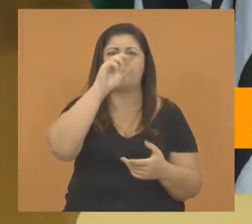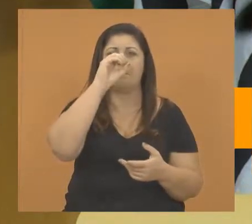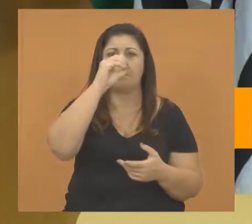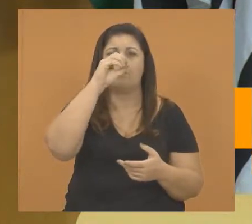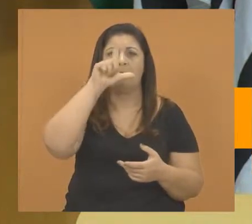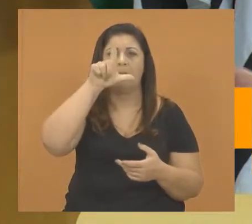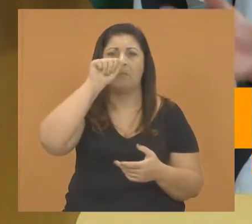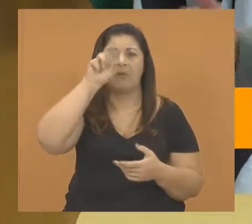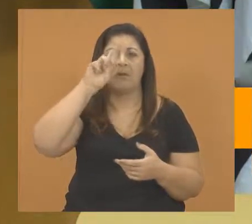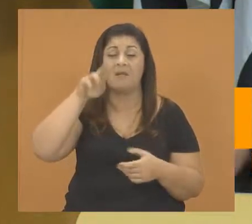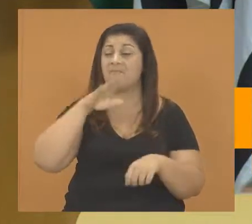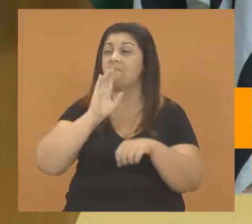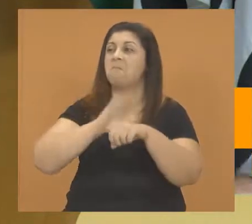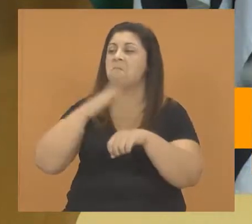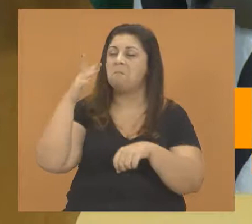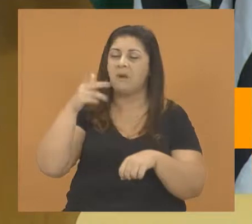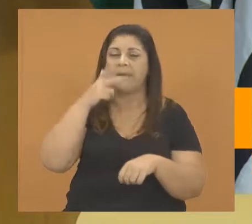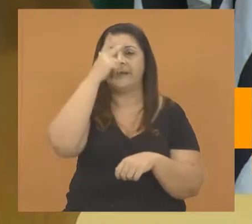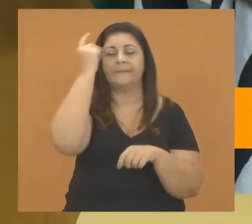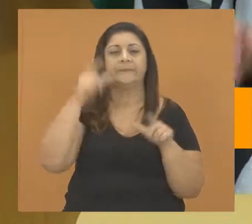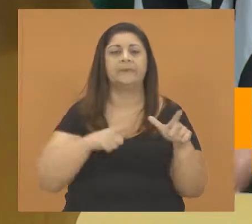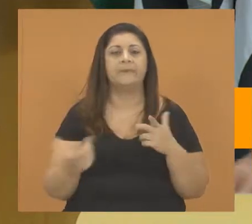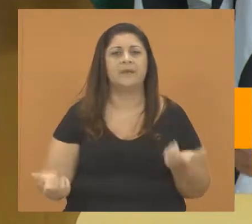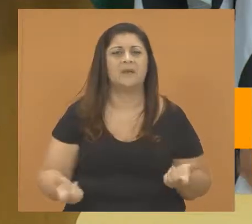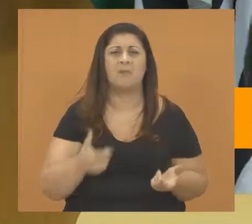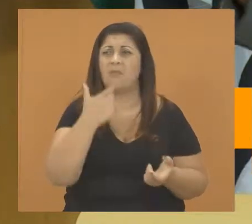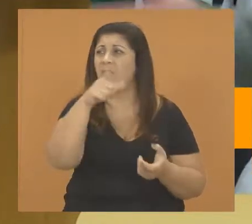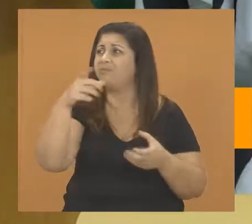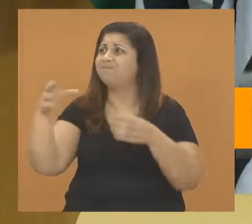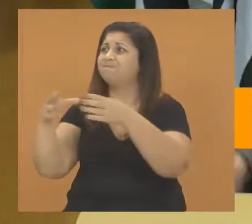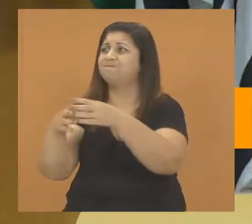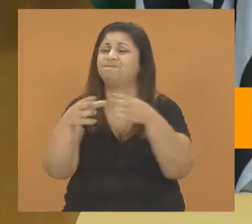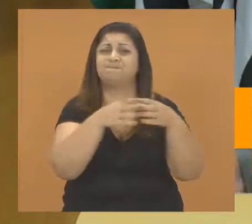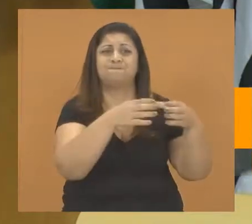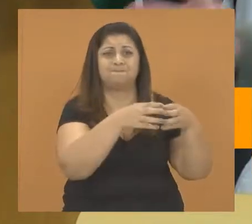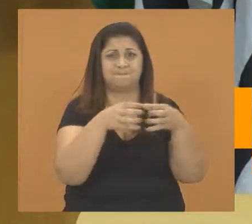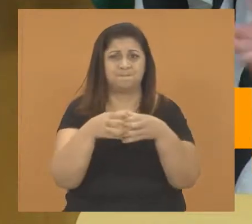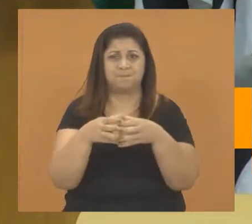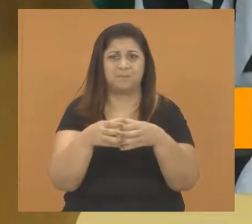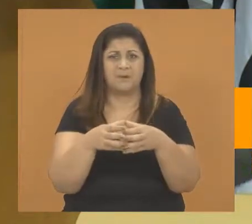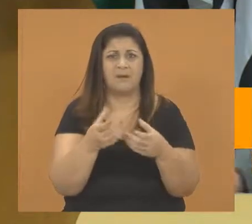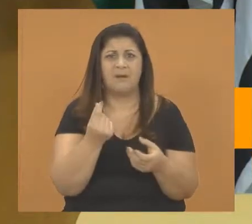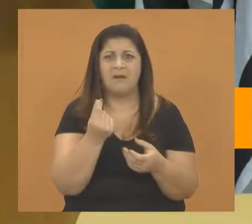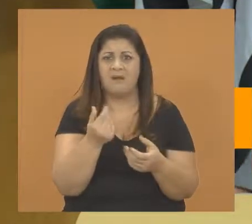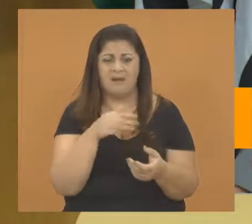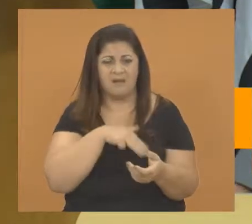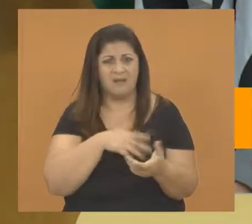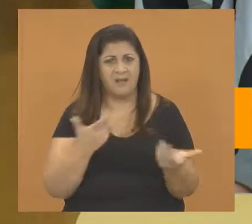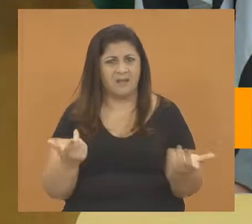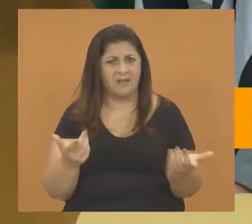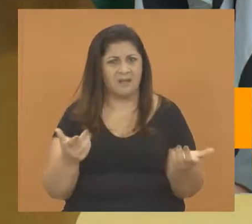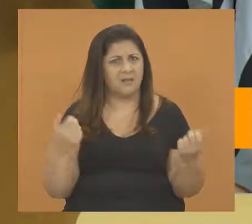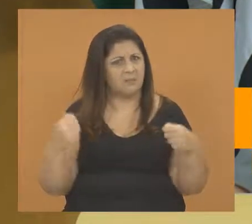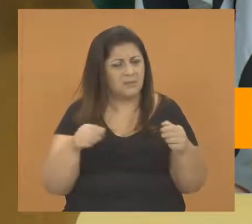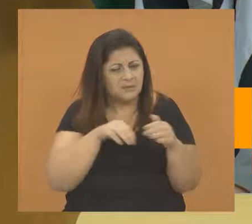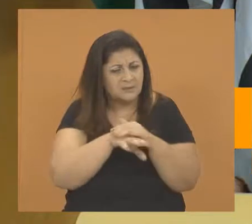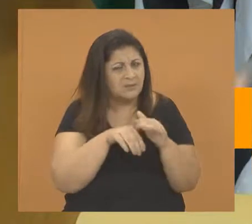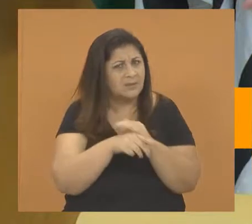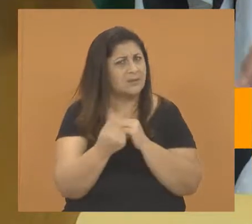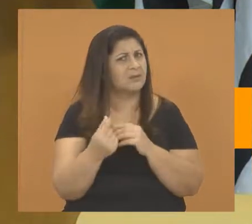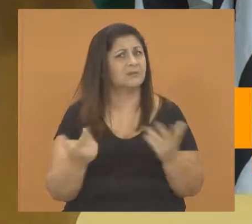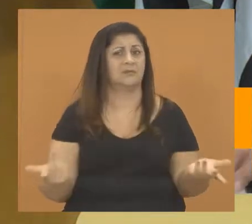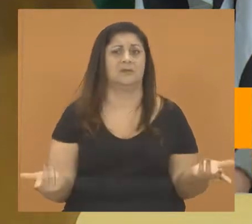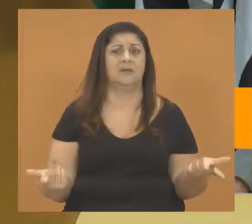foram criados mais cargos e outras secretarias foram criados mais caros porque não chegou no momento que podia ter enxugado é